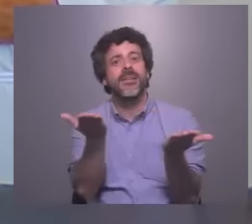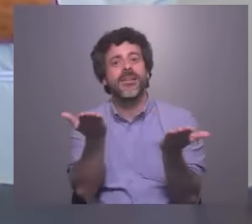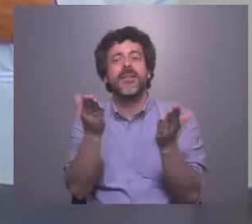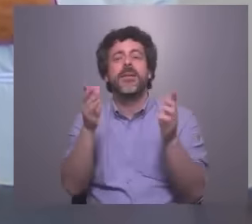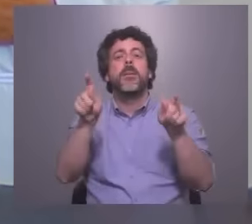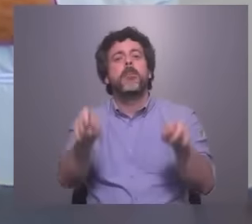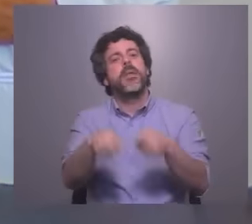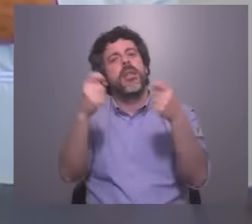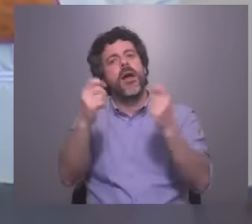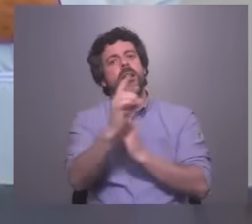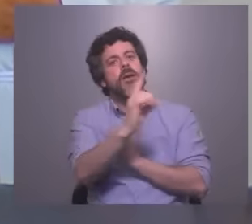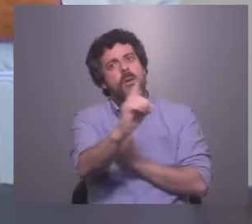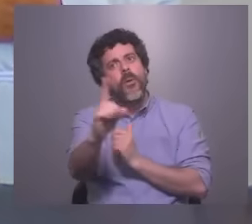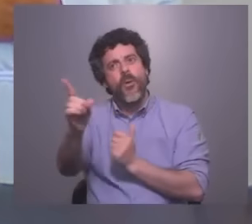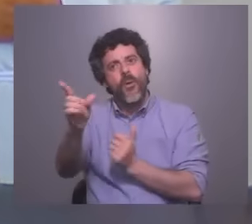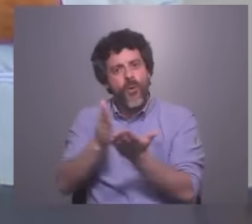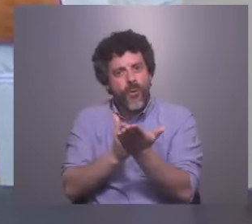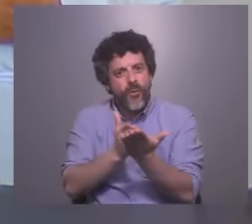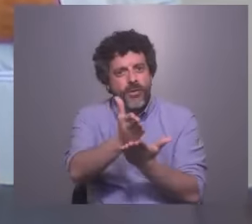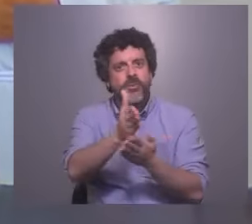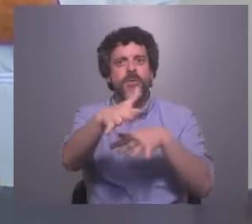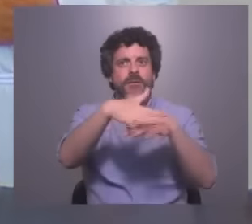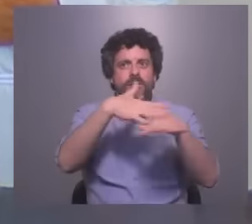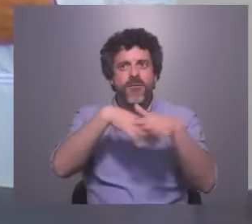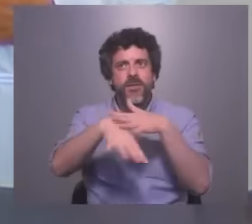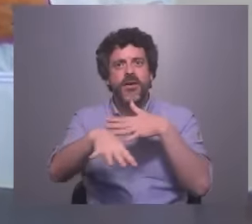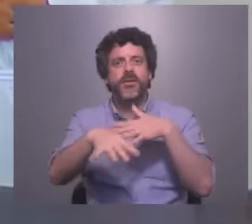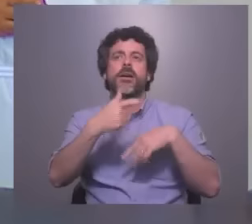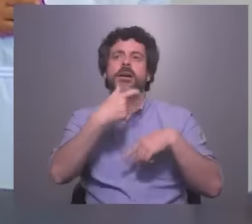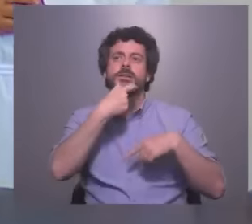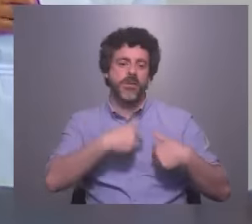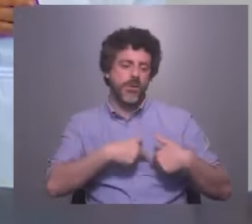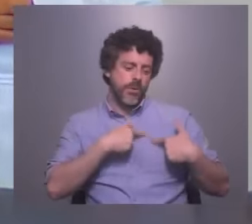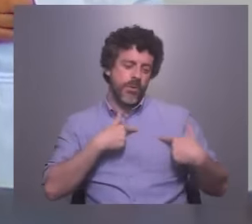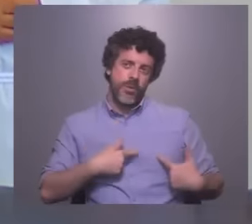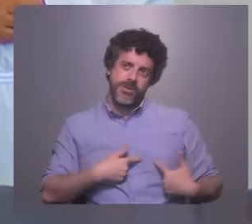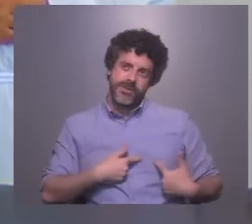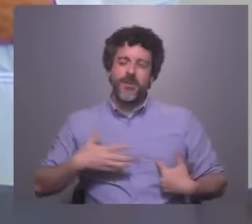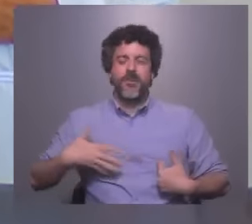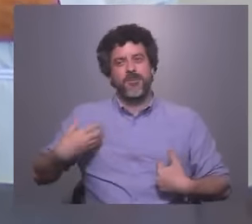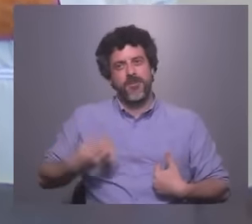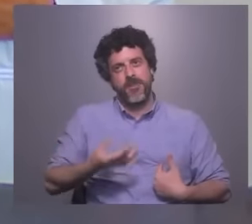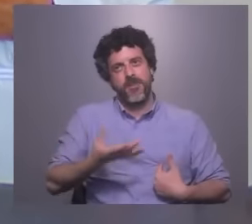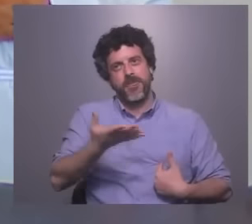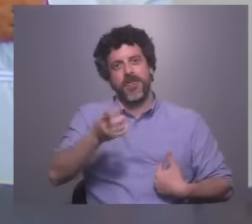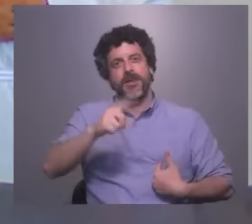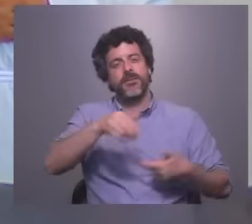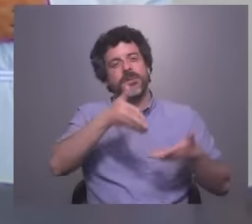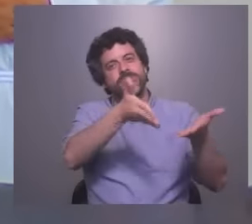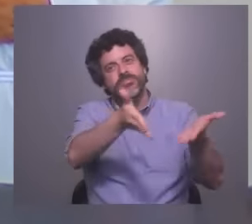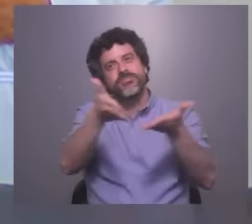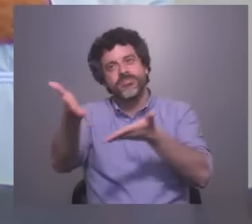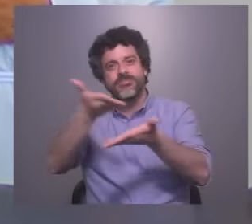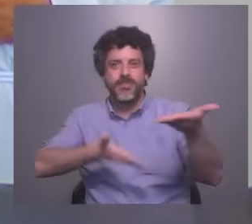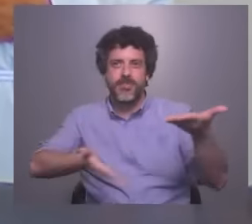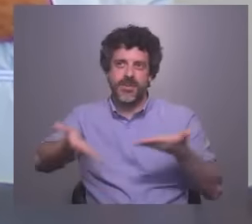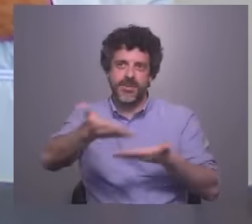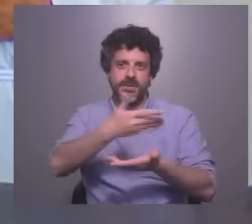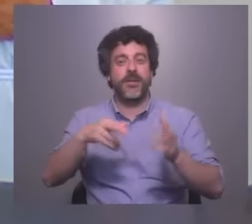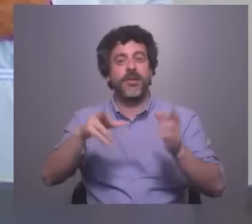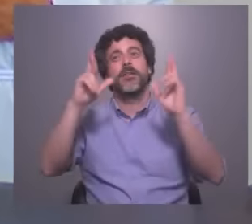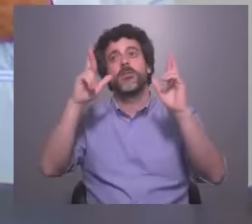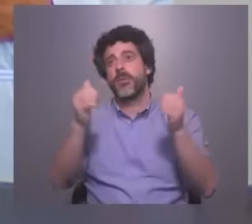encontro, procuremos ser solução para a sua solidão, mas não esqueçamos também a exortação do Evangelho a sermos